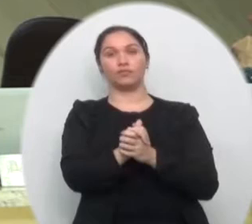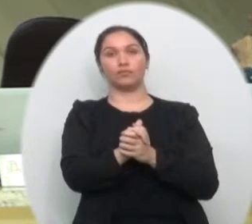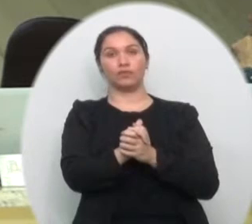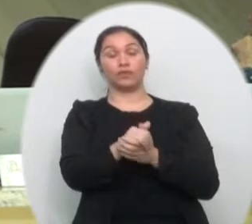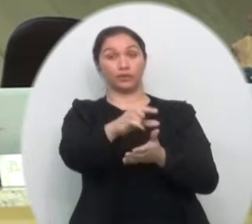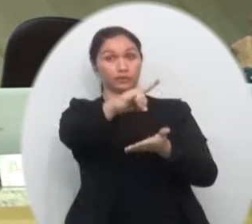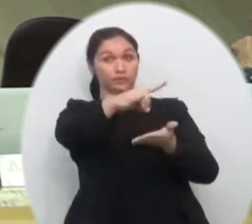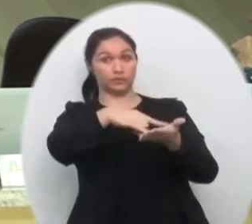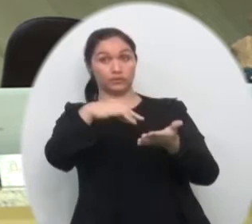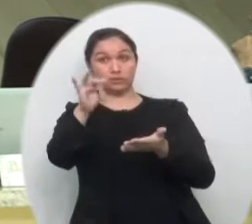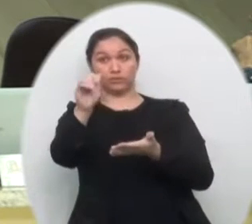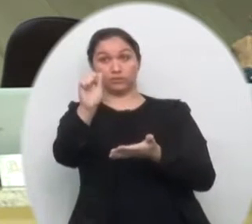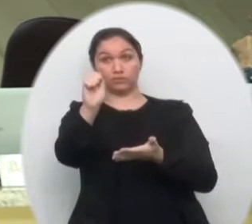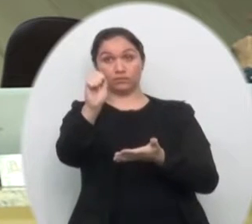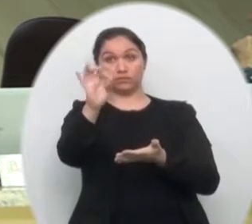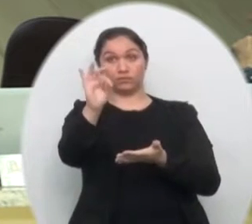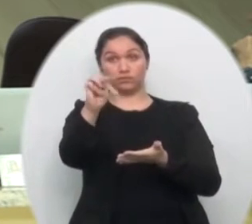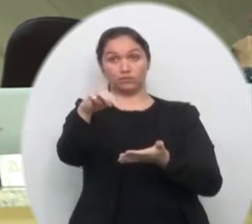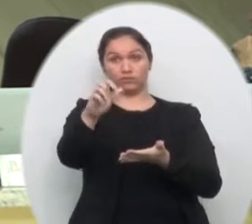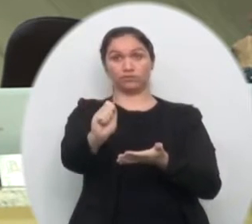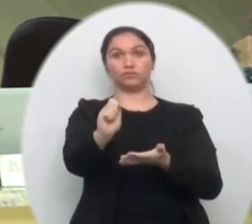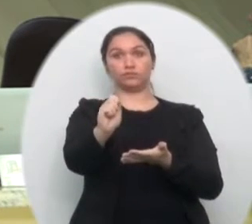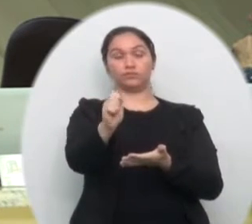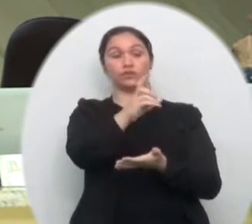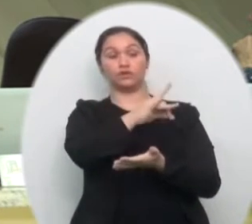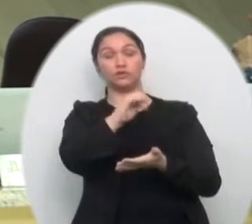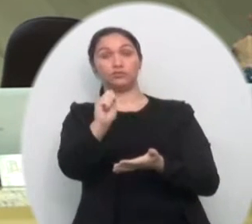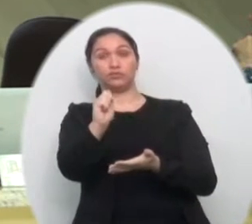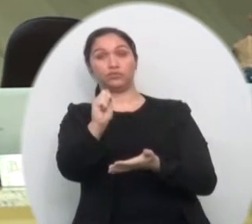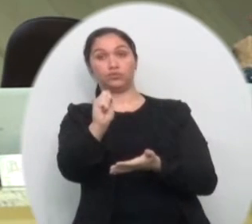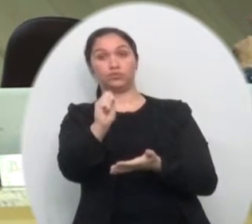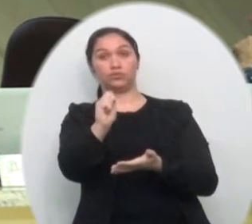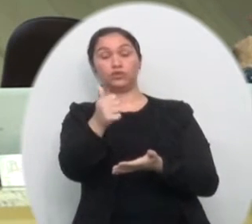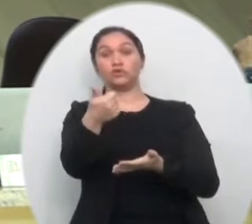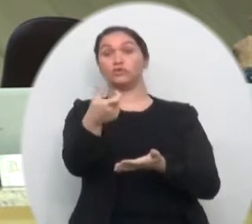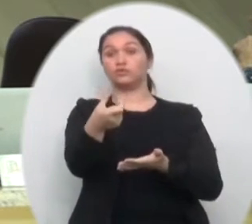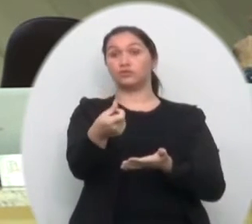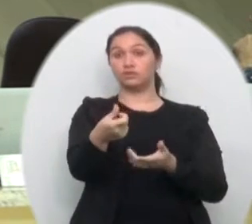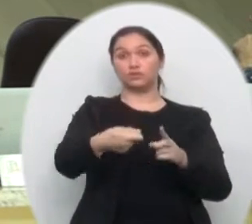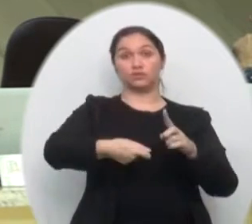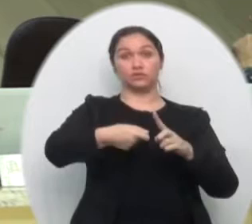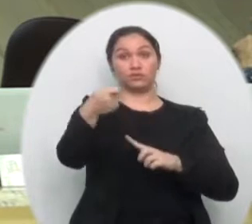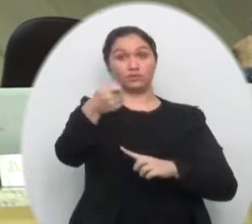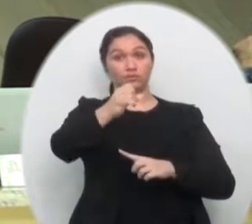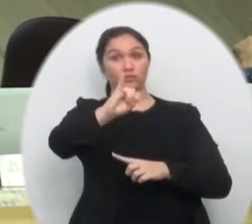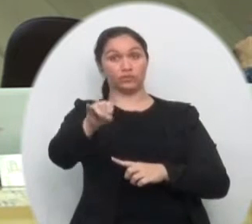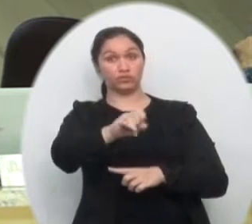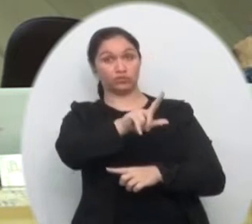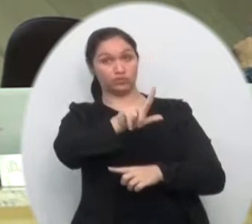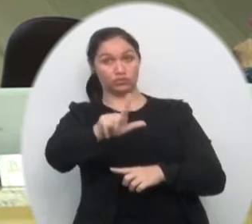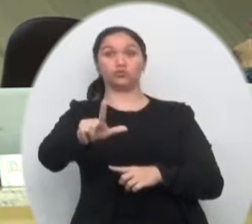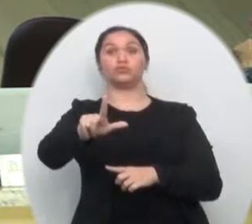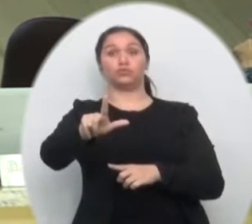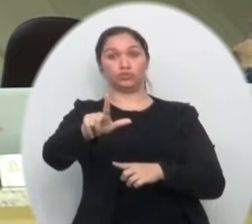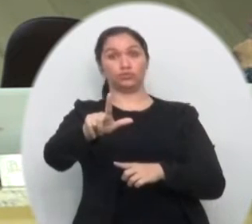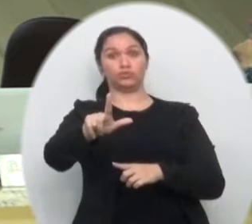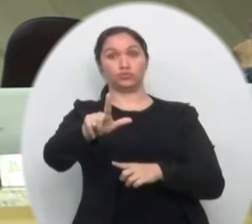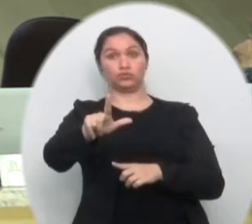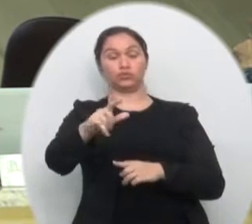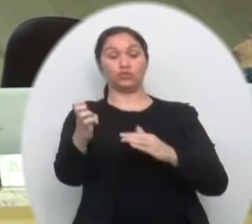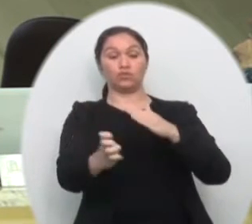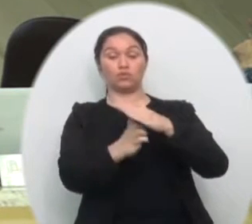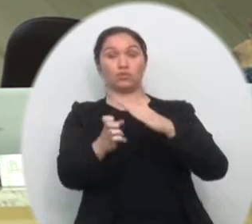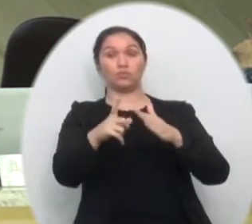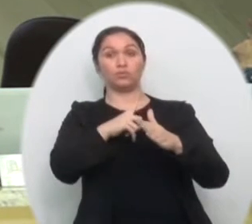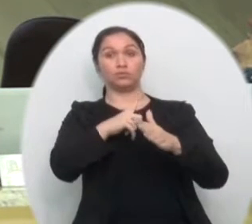Apresentar até o dia 16 de julho. Então é o prazo que a empresa tem para funcionamento até essa data. Depois, eu não sei,